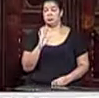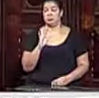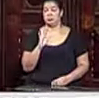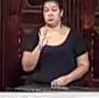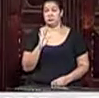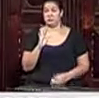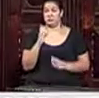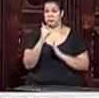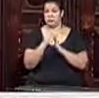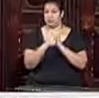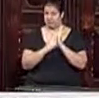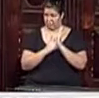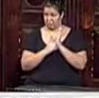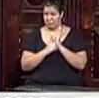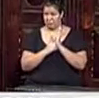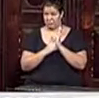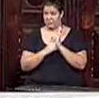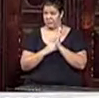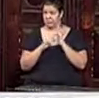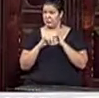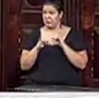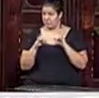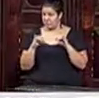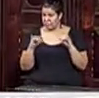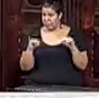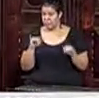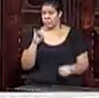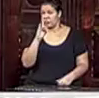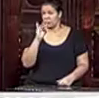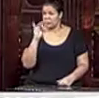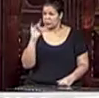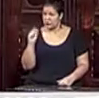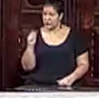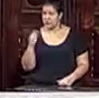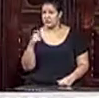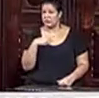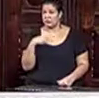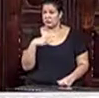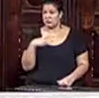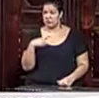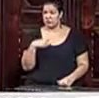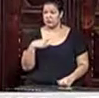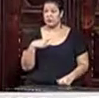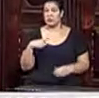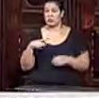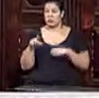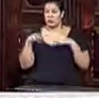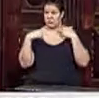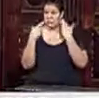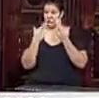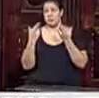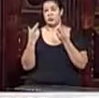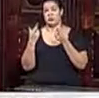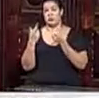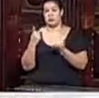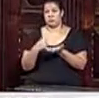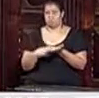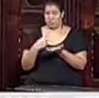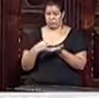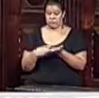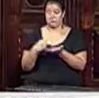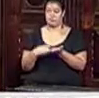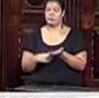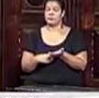publicar o decreto no dia que haver a reunião de conciliação é